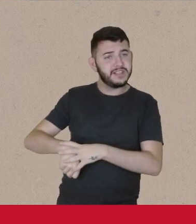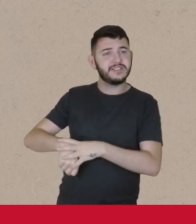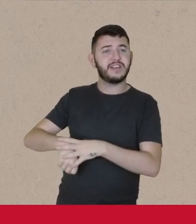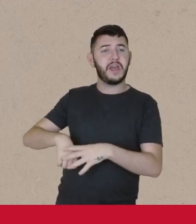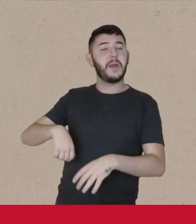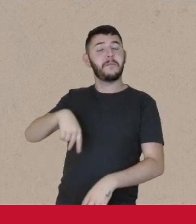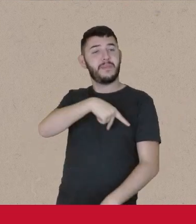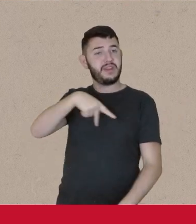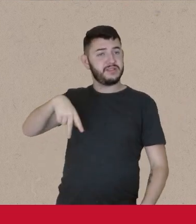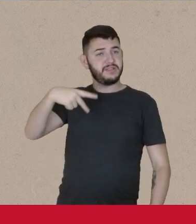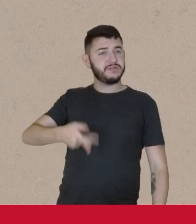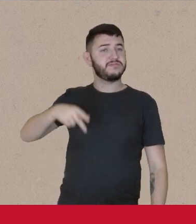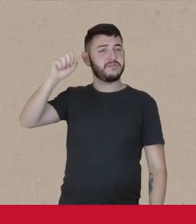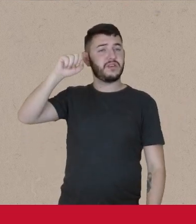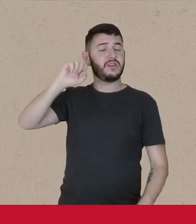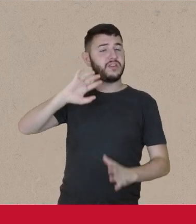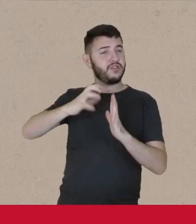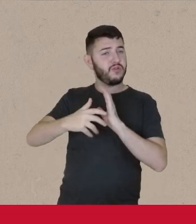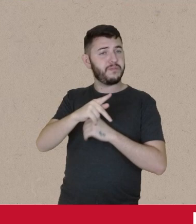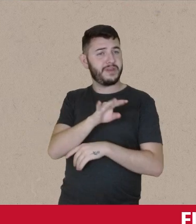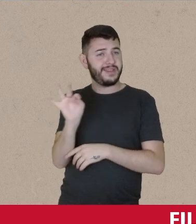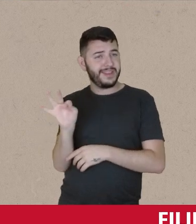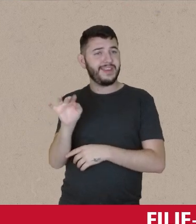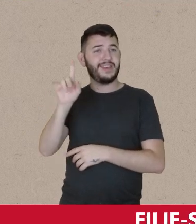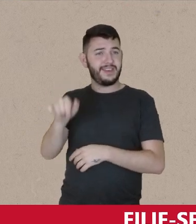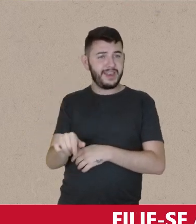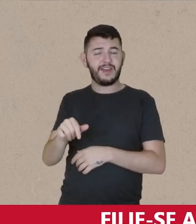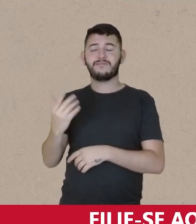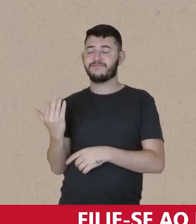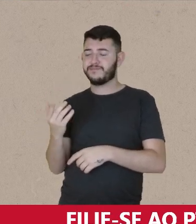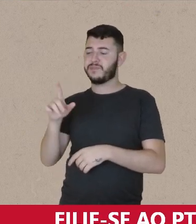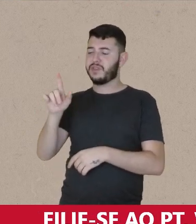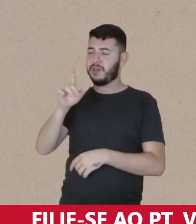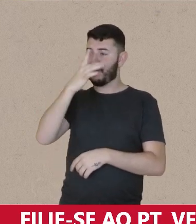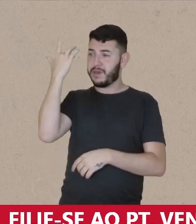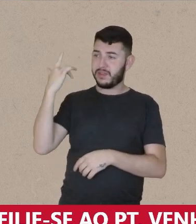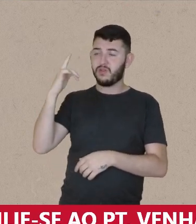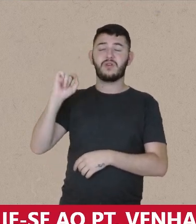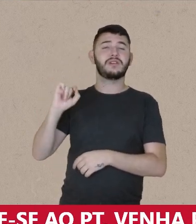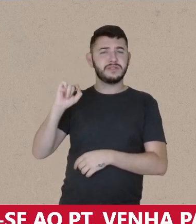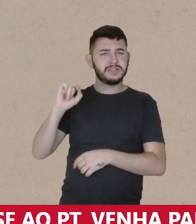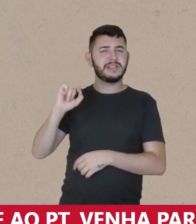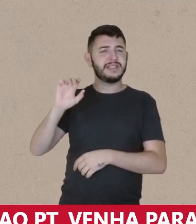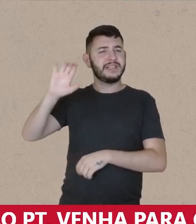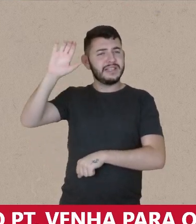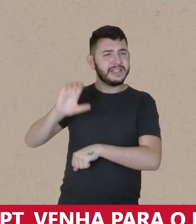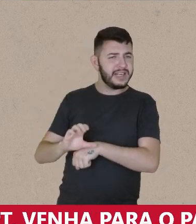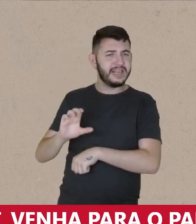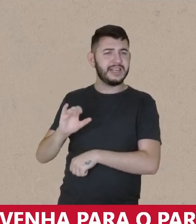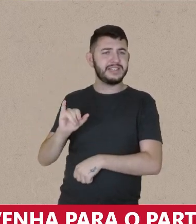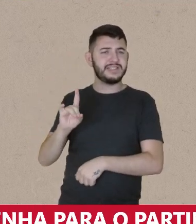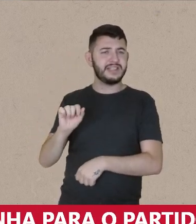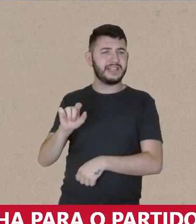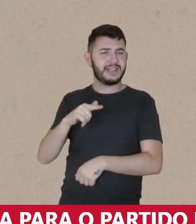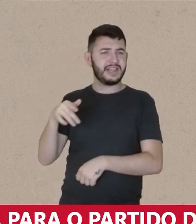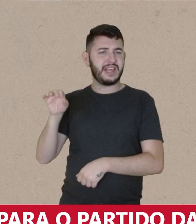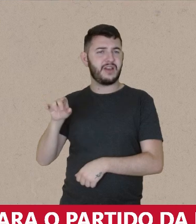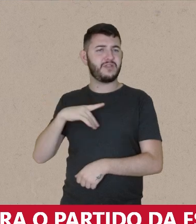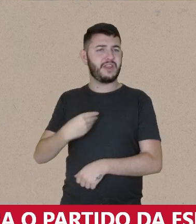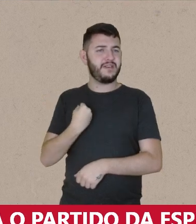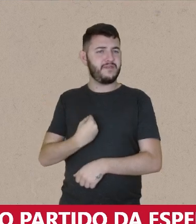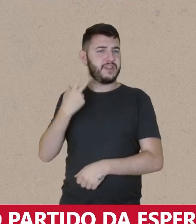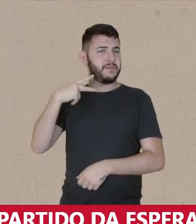os trabalhadores como cidadãos, cidadãs e cidadãos, na vida política do país.